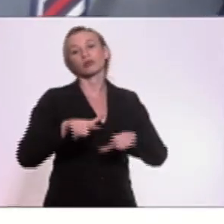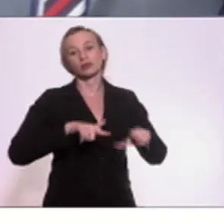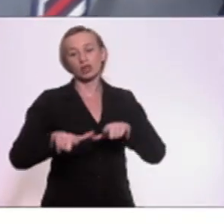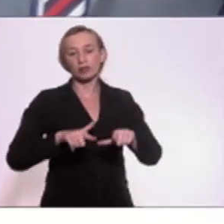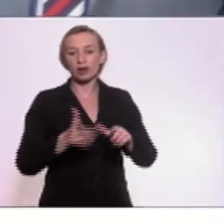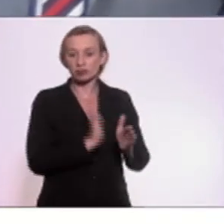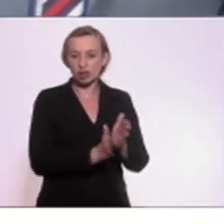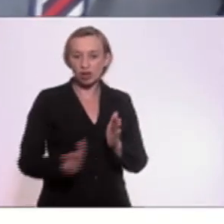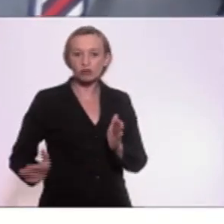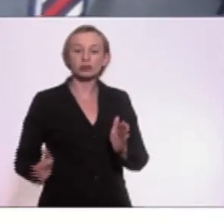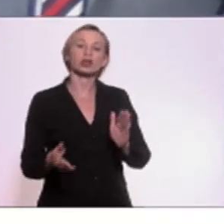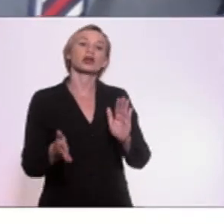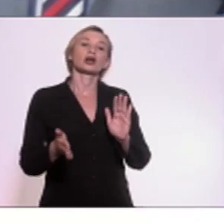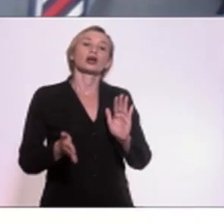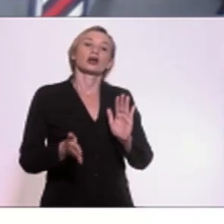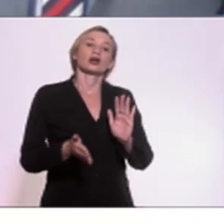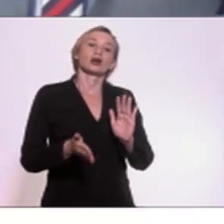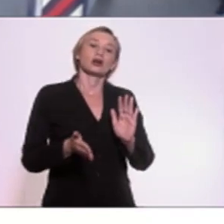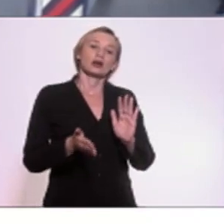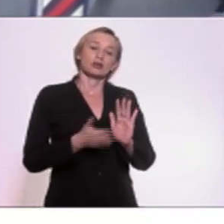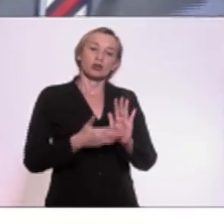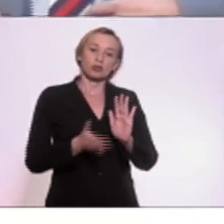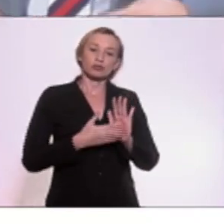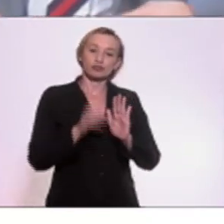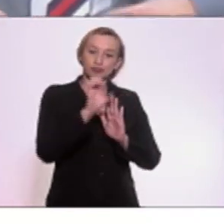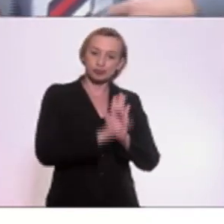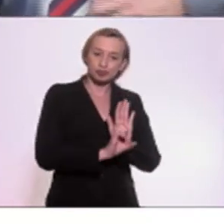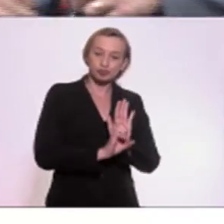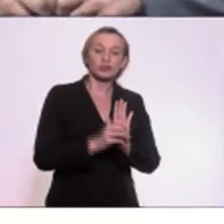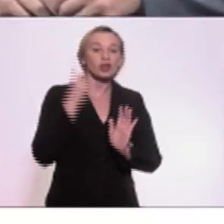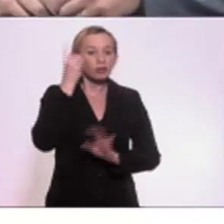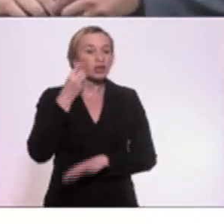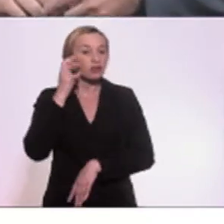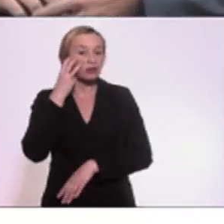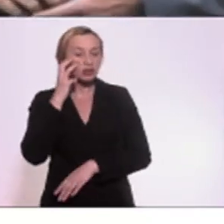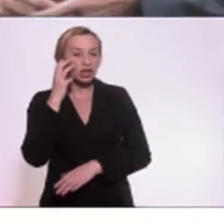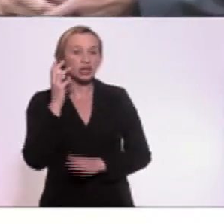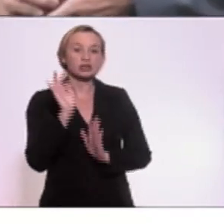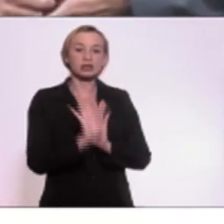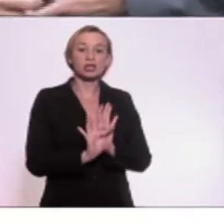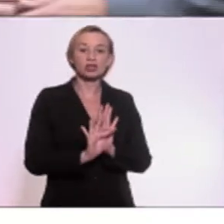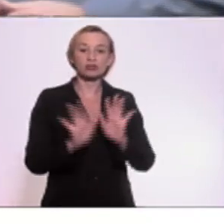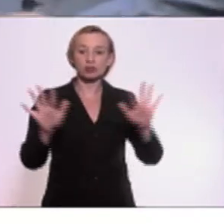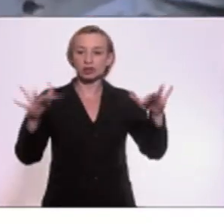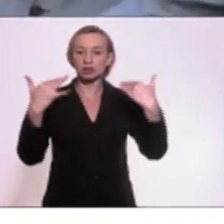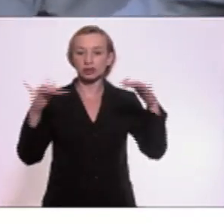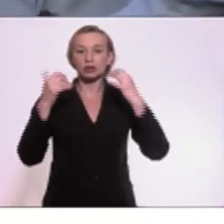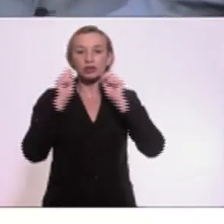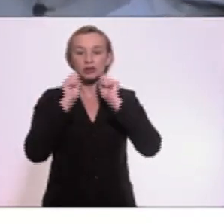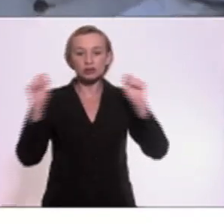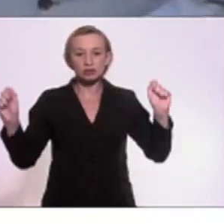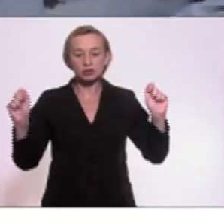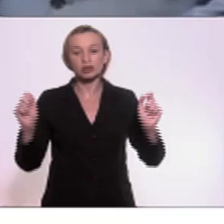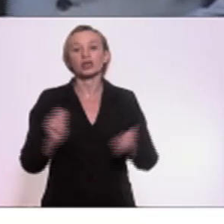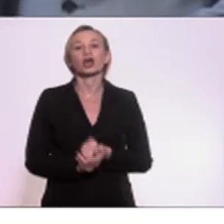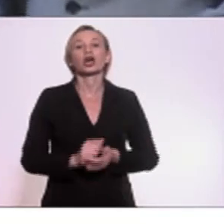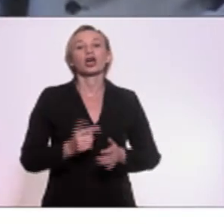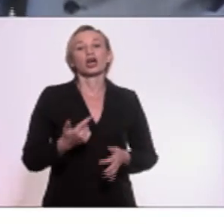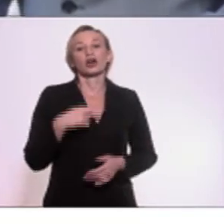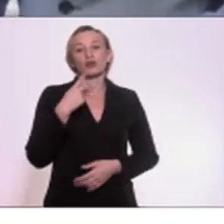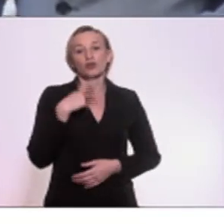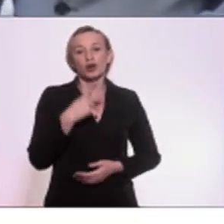está propondo a emenda o deputado Valdec de texto. Exato. A gente, atenção, assessoria, eu trago